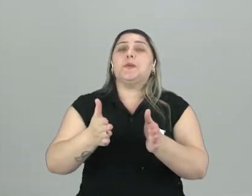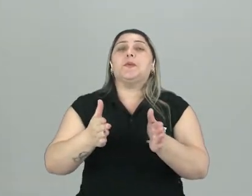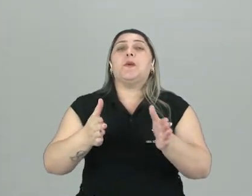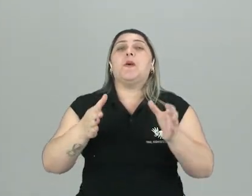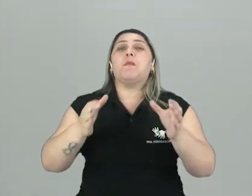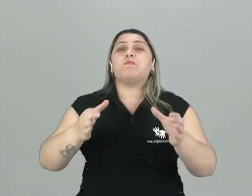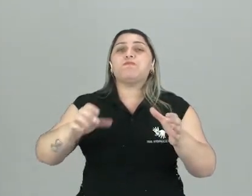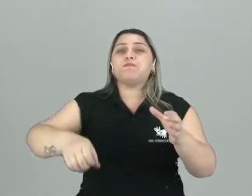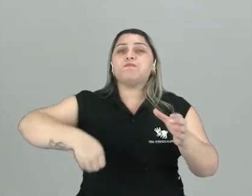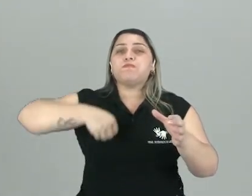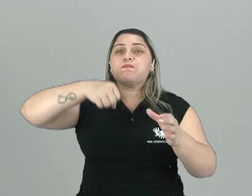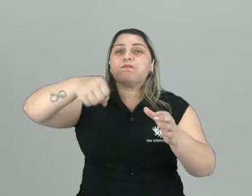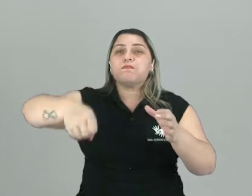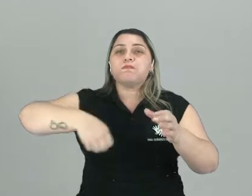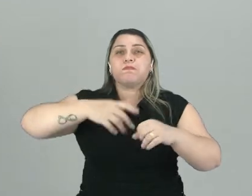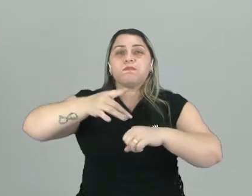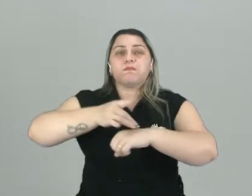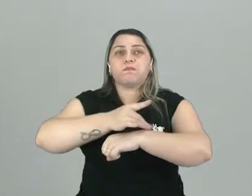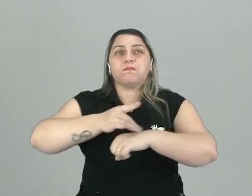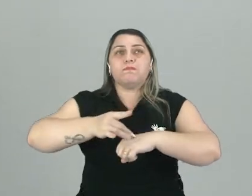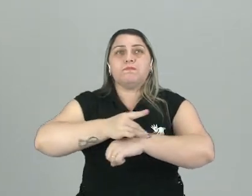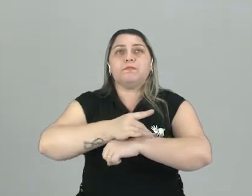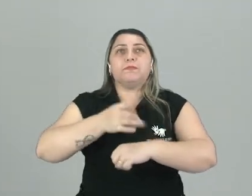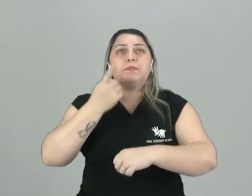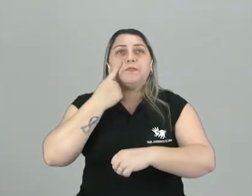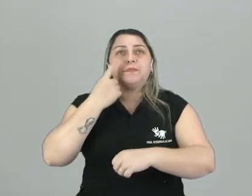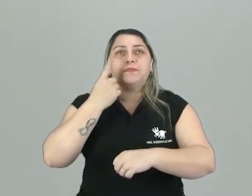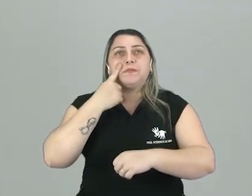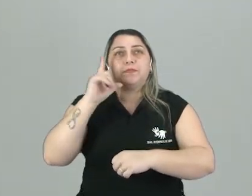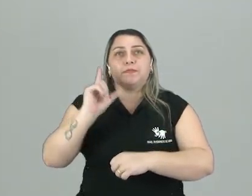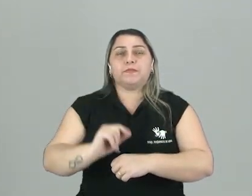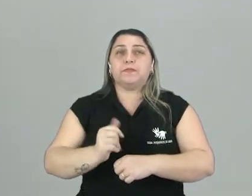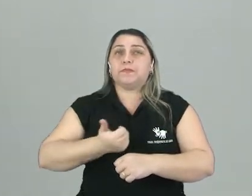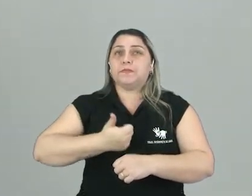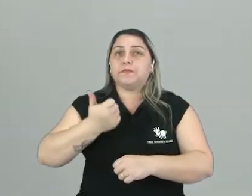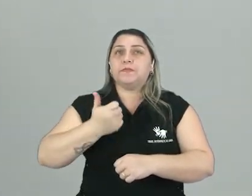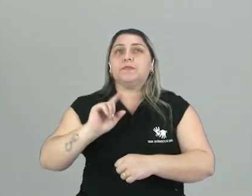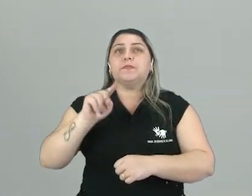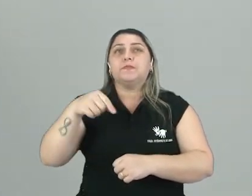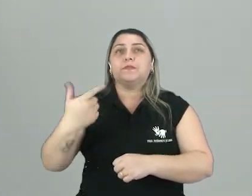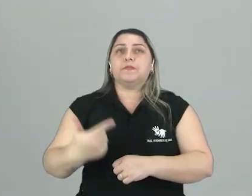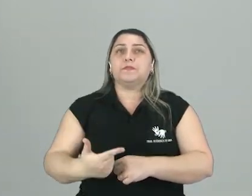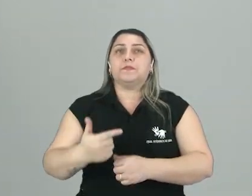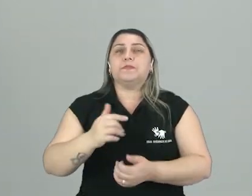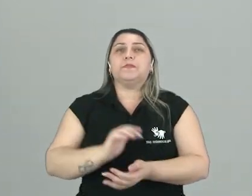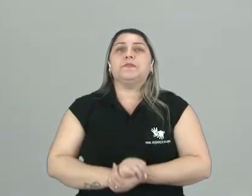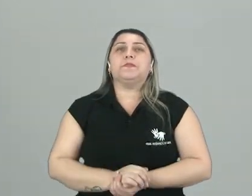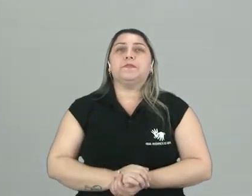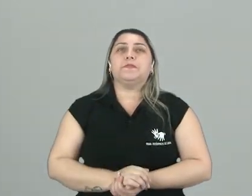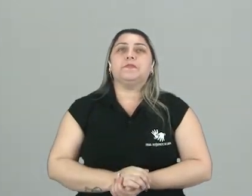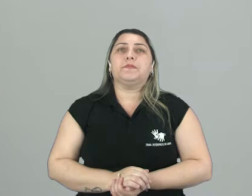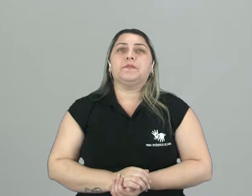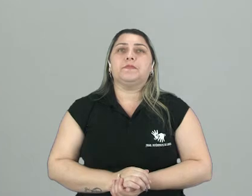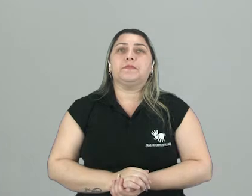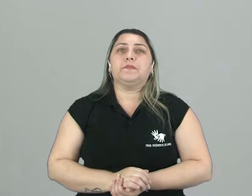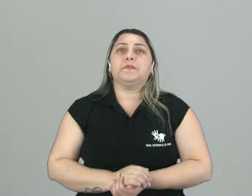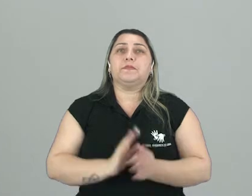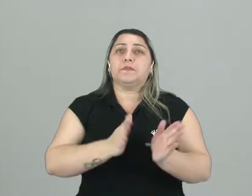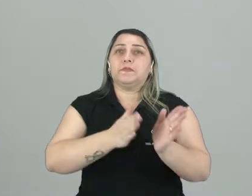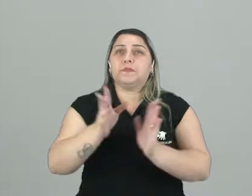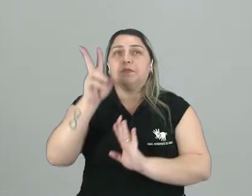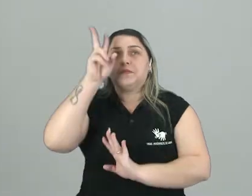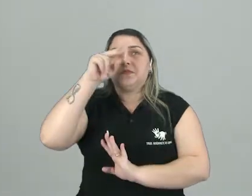em meio a tudo isso, a gente tem os ciclos da borracha. Vamos ver agora um pouquinho do primeiro ciclo e a gente vê também um pouquinho do segundo ciclo.